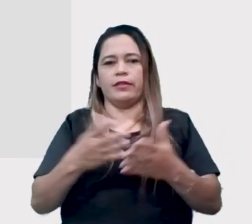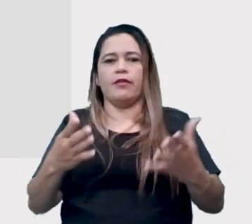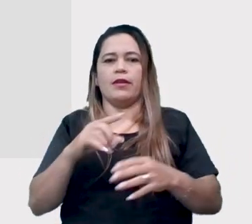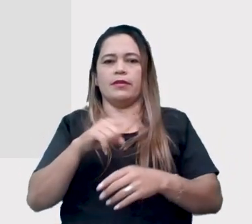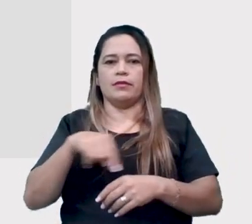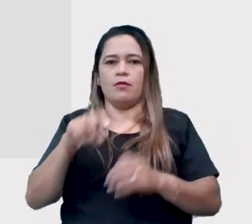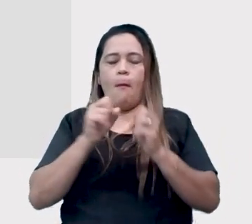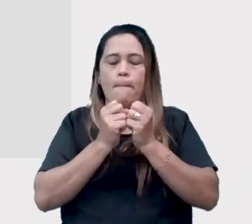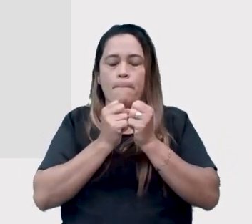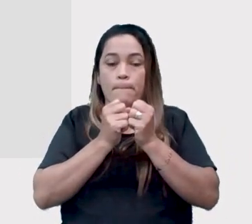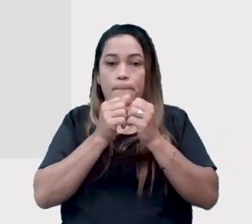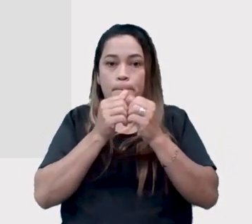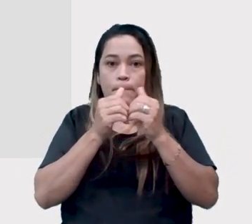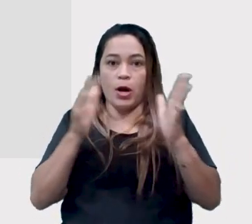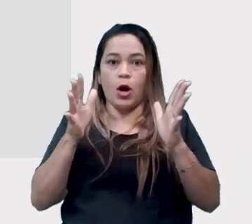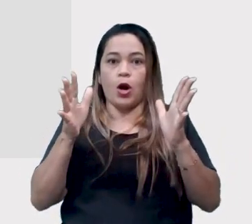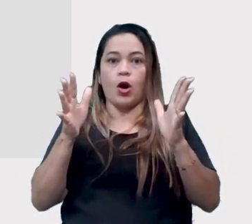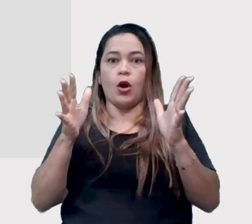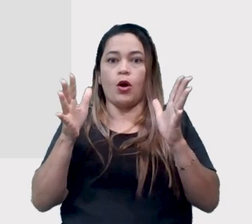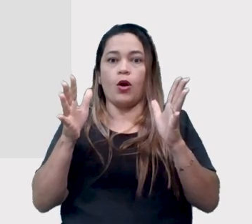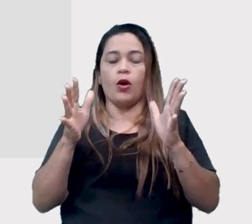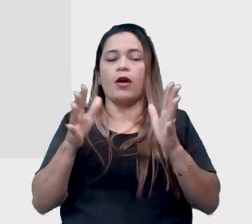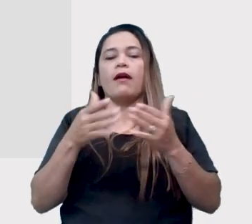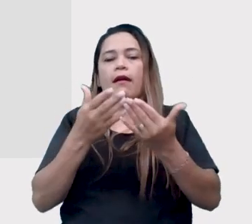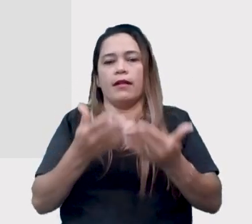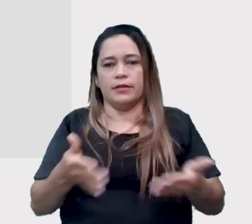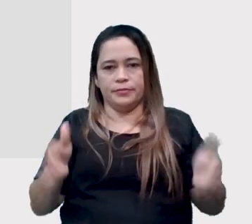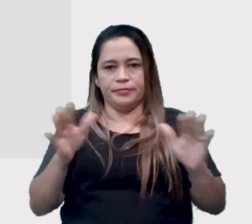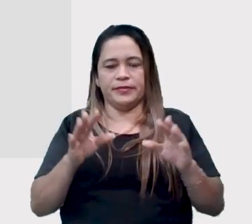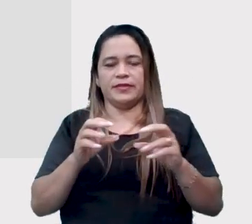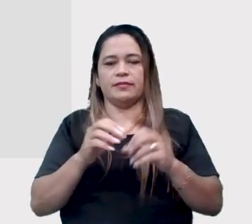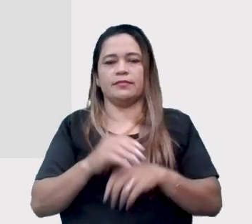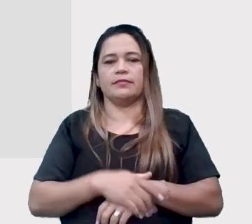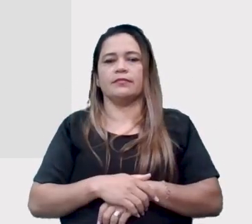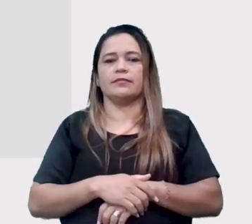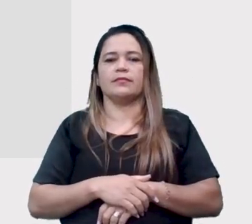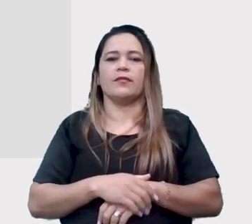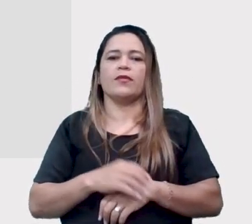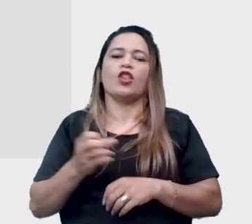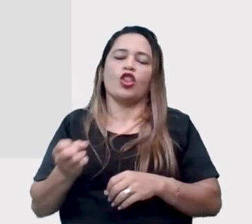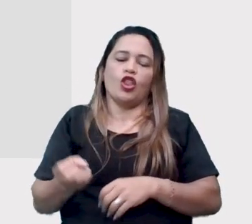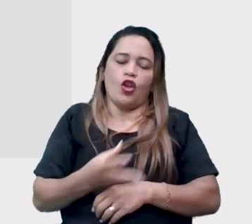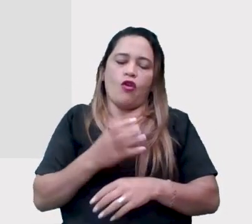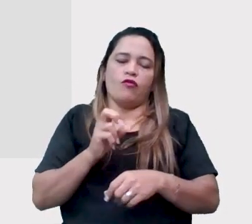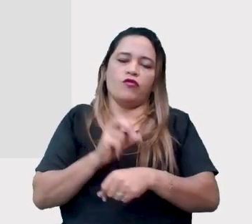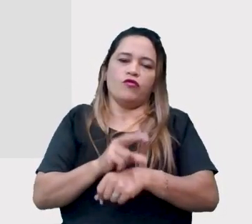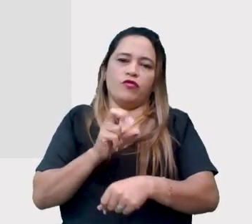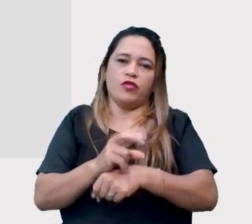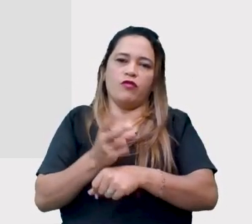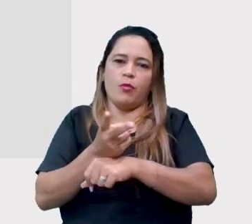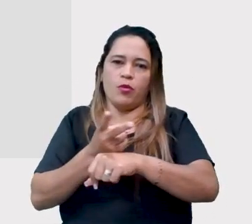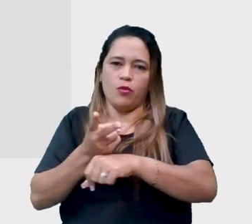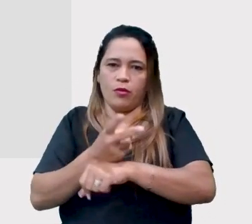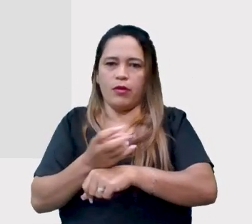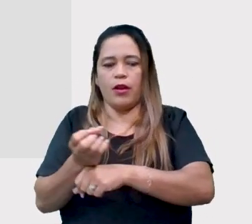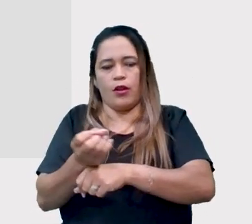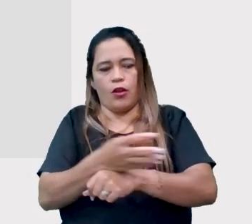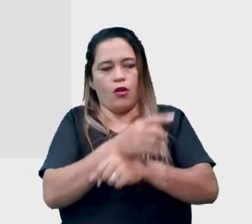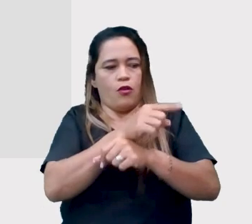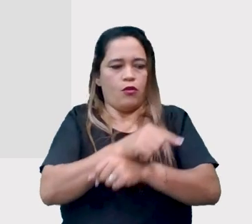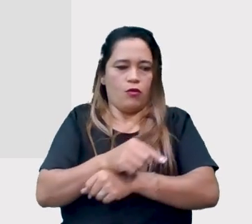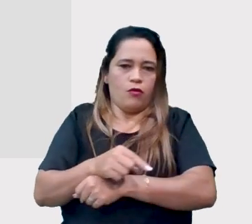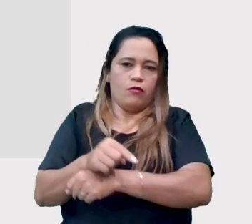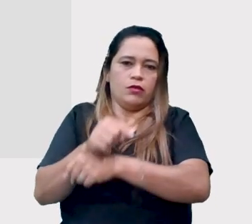célula explode e na hora que a célula explode, ela libera o quê? Novos vírus que vão procurar novas células e